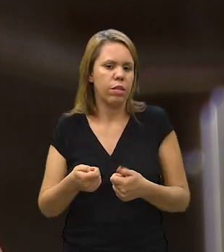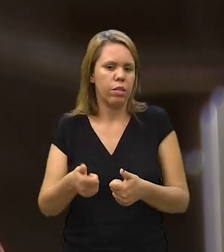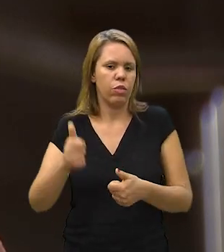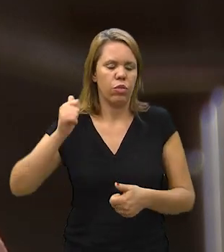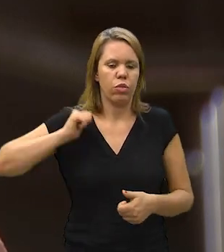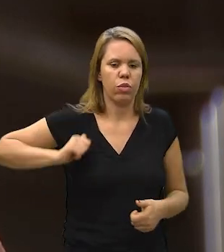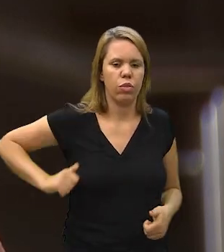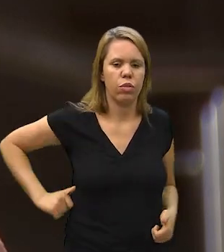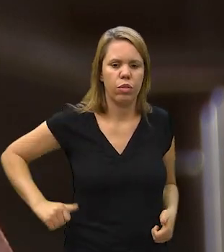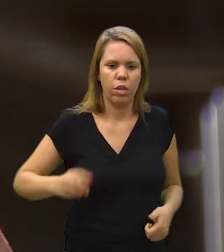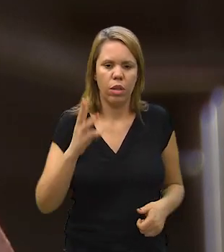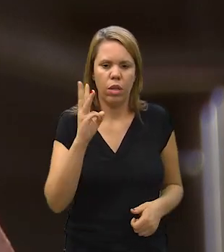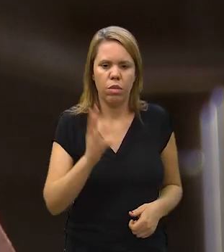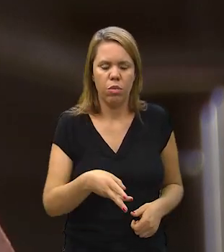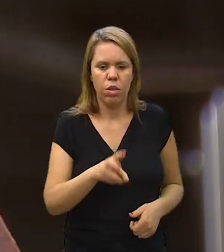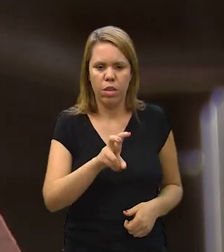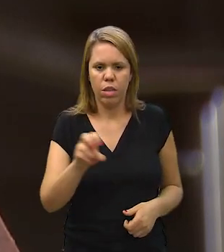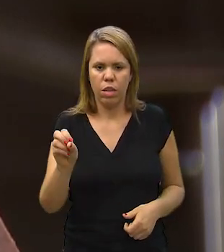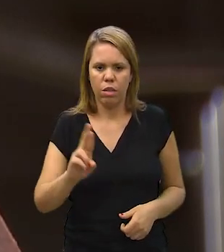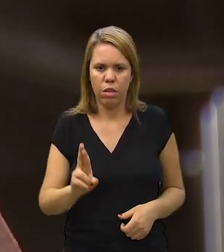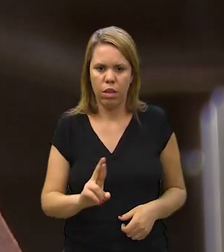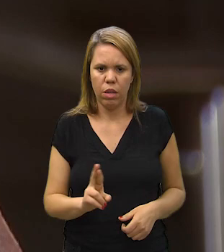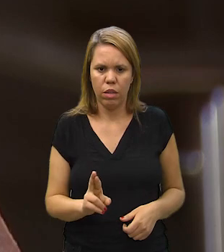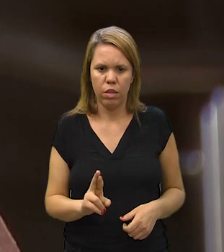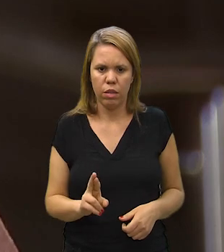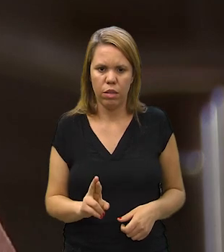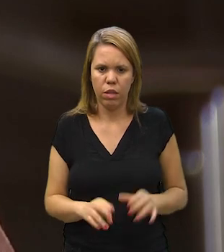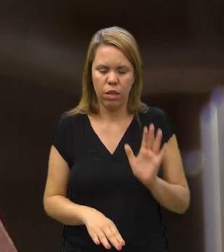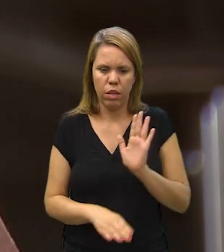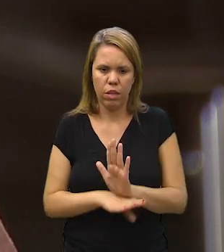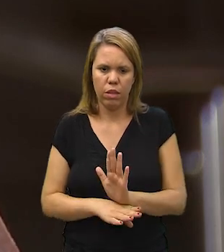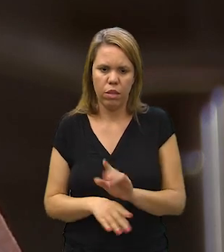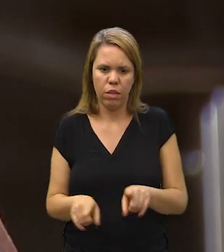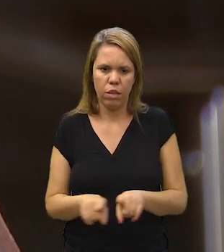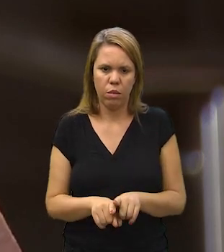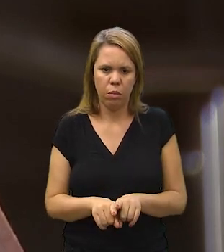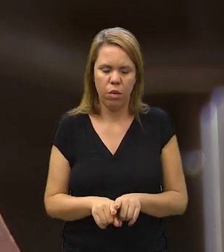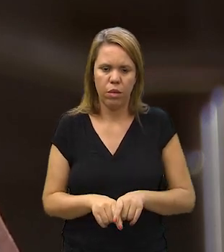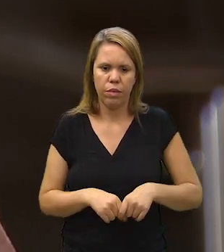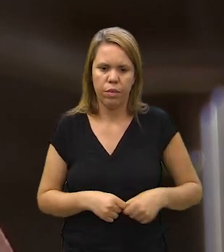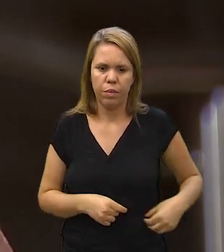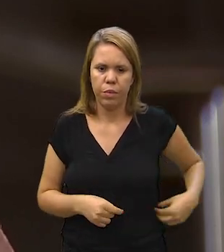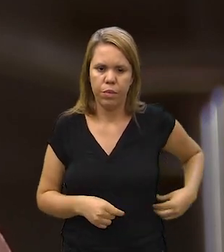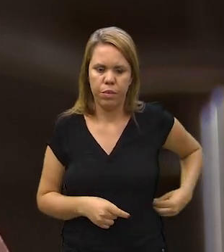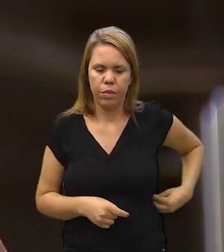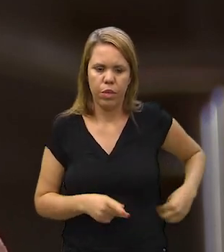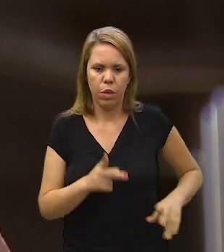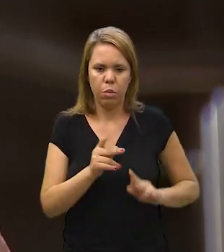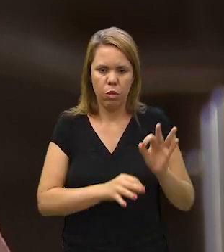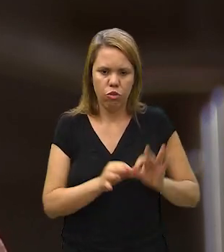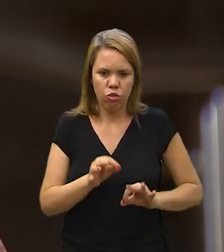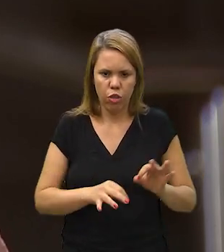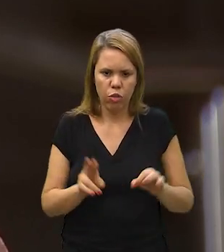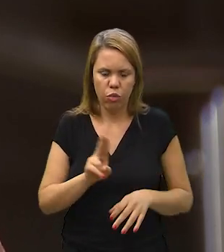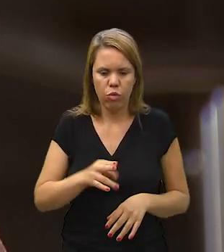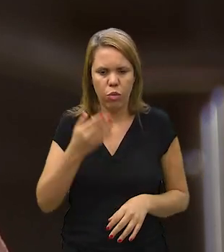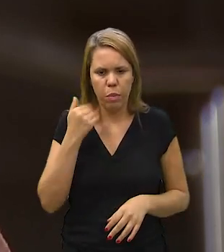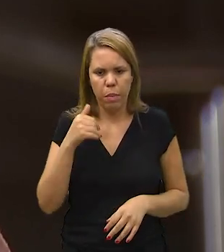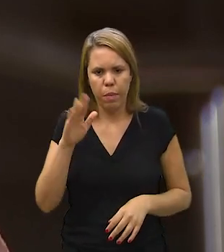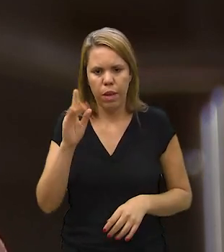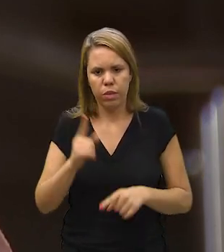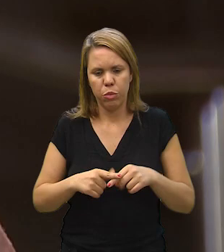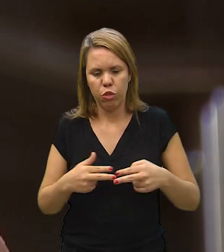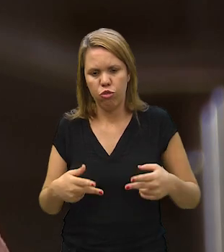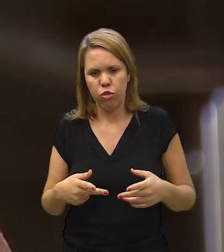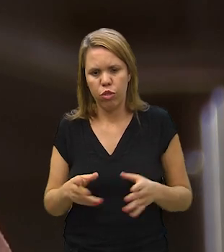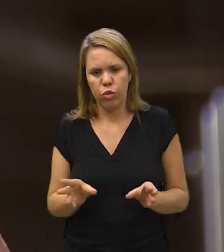a bolsa de 3.500 e eles dão bolsa também para os proponentes dos projetos, né? Então a gente usou mais essa parte,